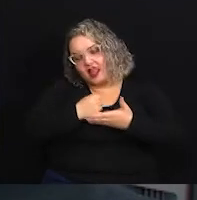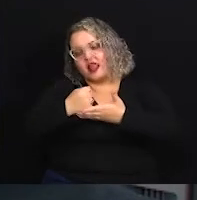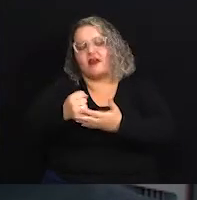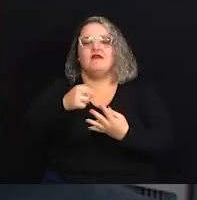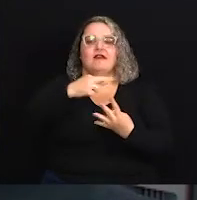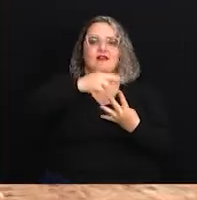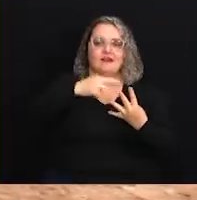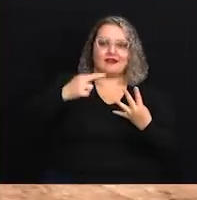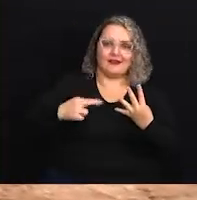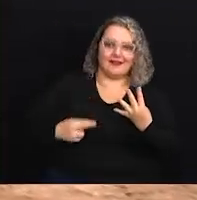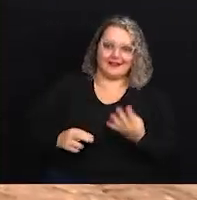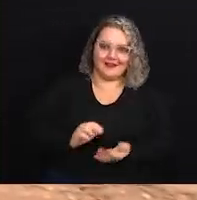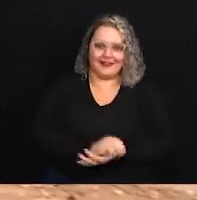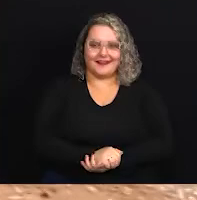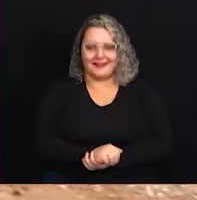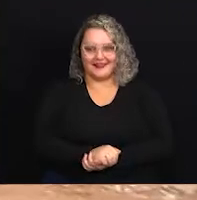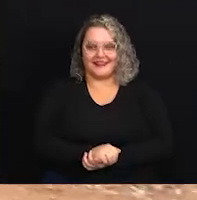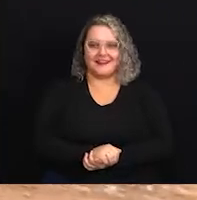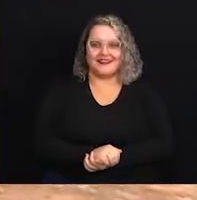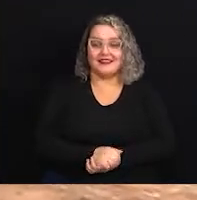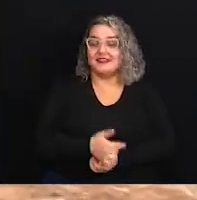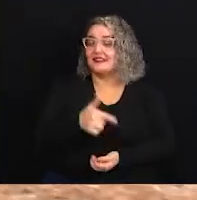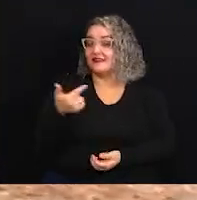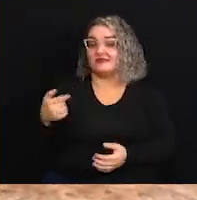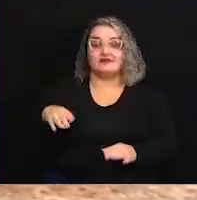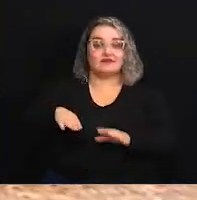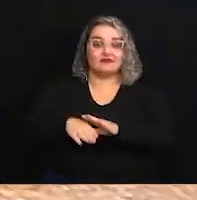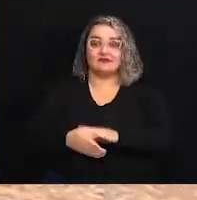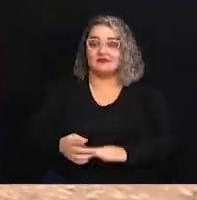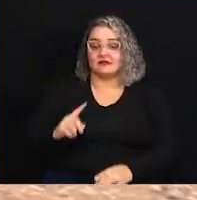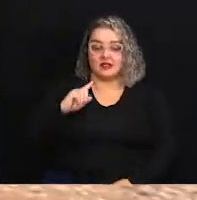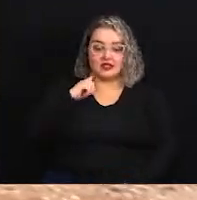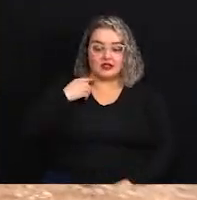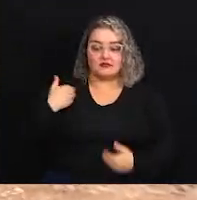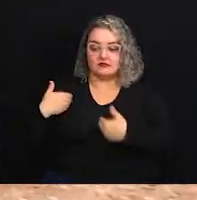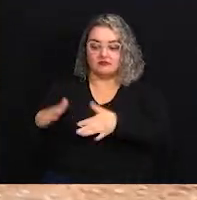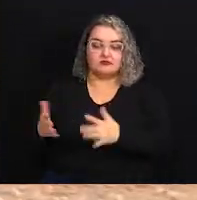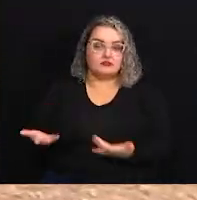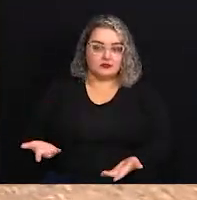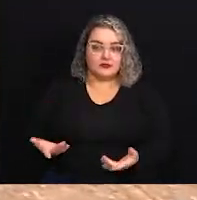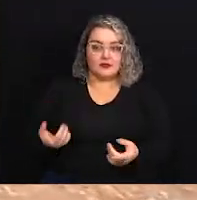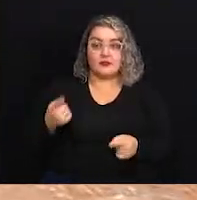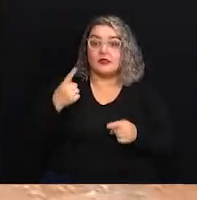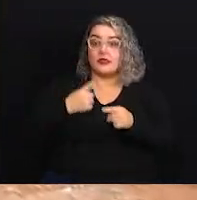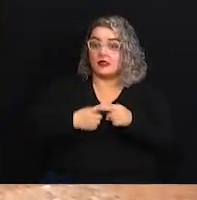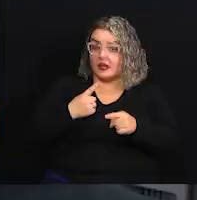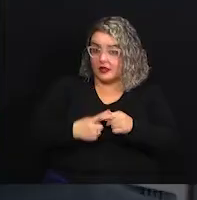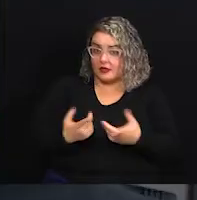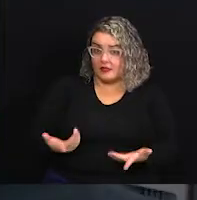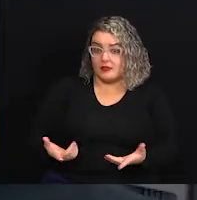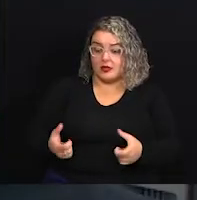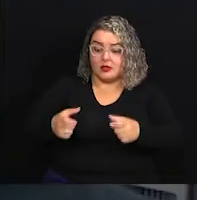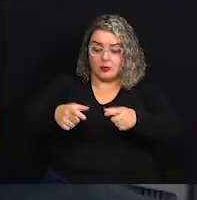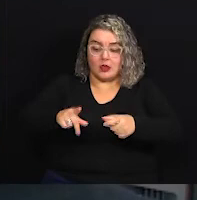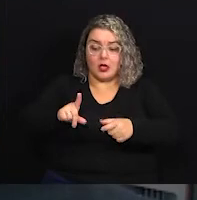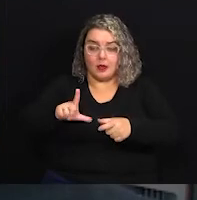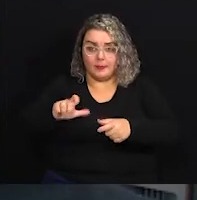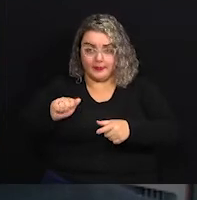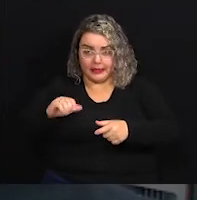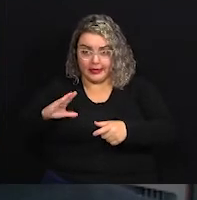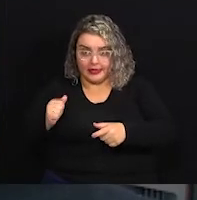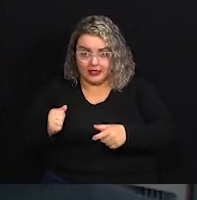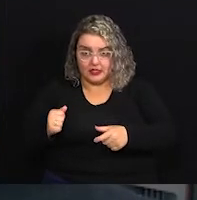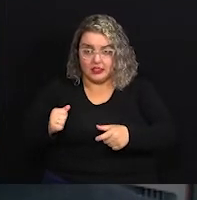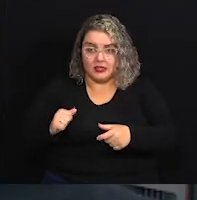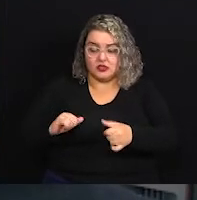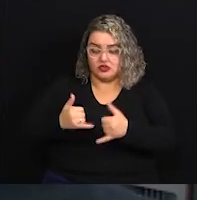até o ecoponto e descarto. Nós não temos o hábito de jogar, até porque uma placa, por exemplo,